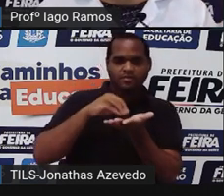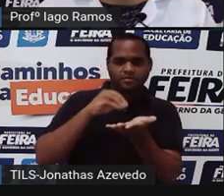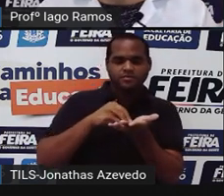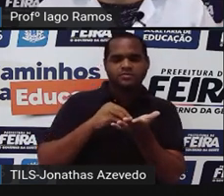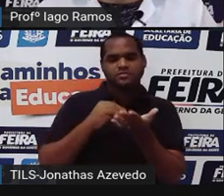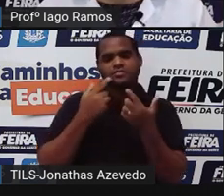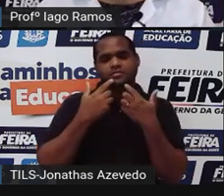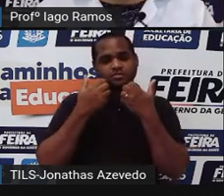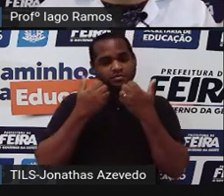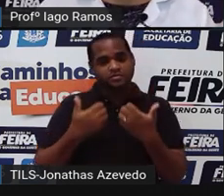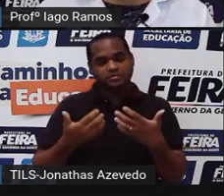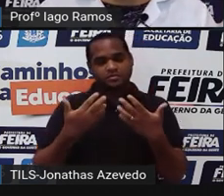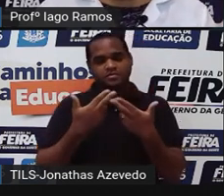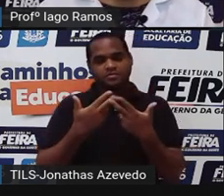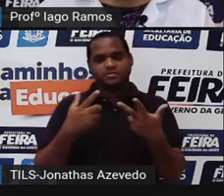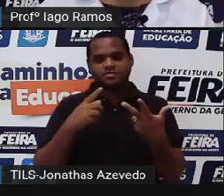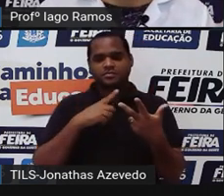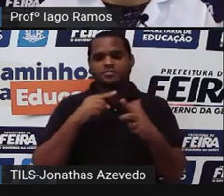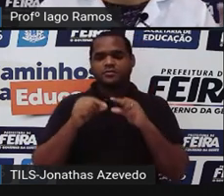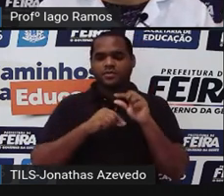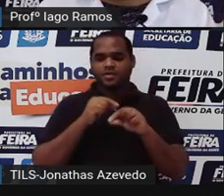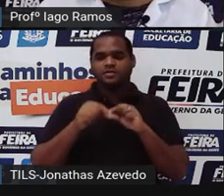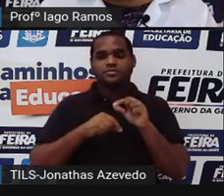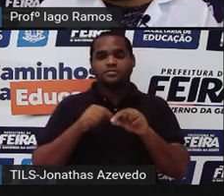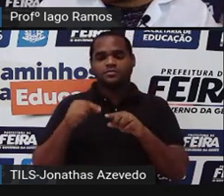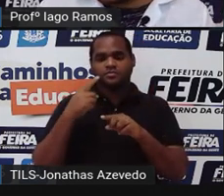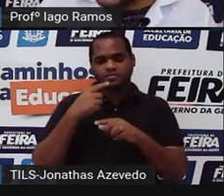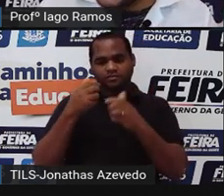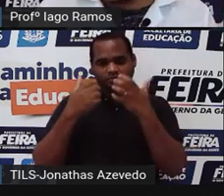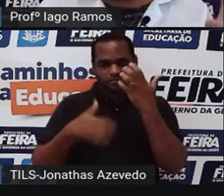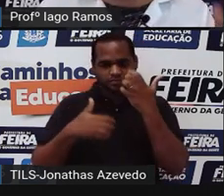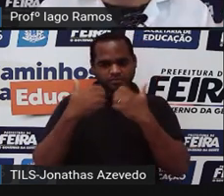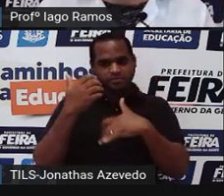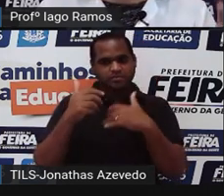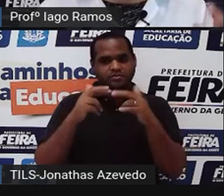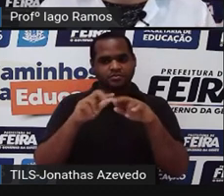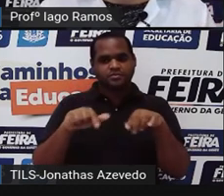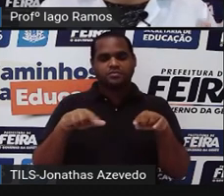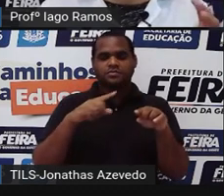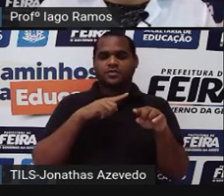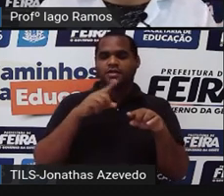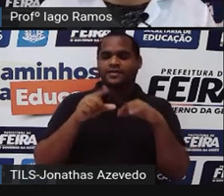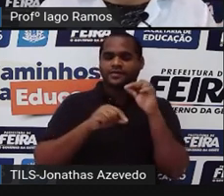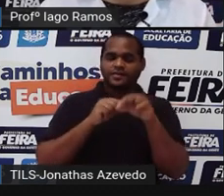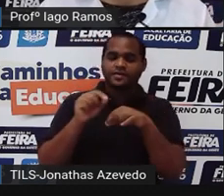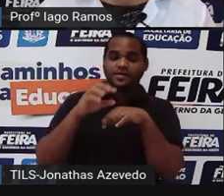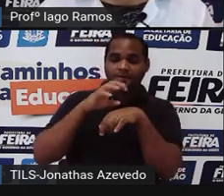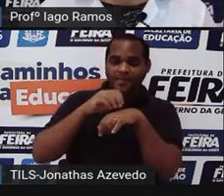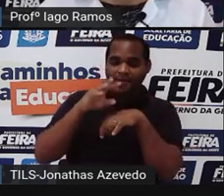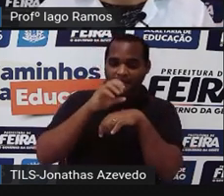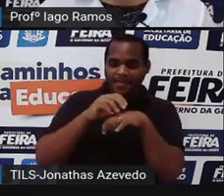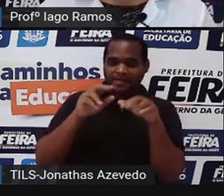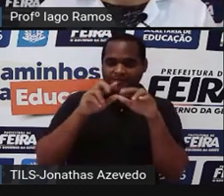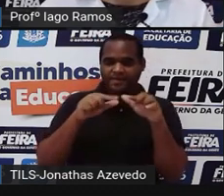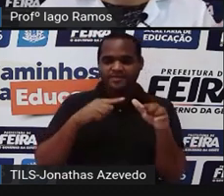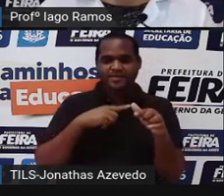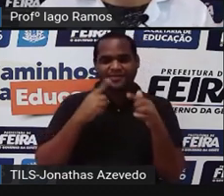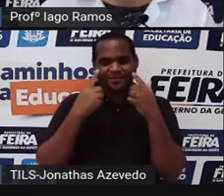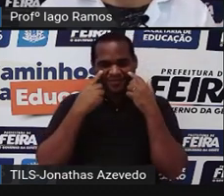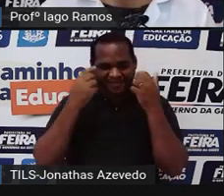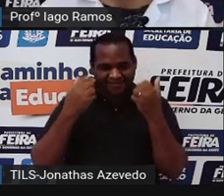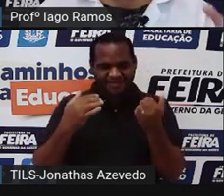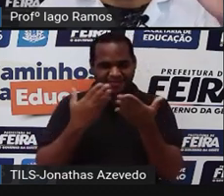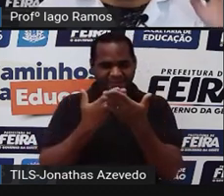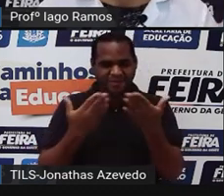já disse, tem uma aula só sobre isso, basta buscar lá aonde eu mostrei, aonde eu